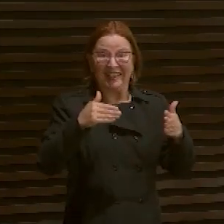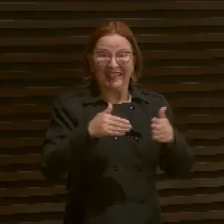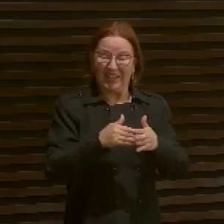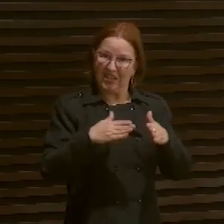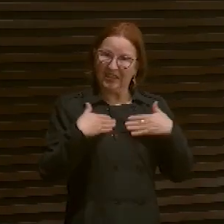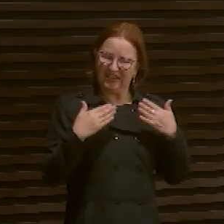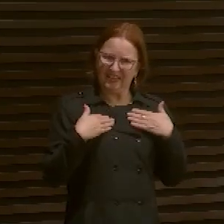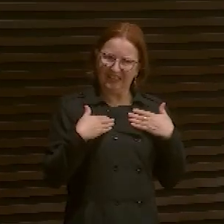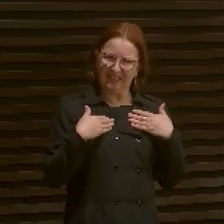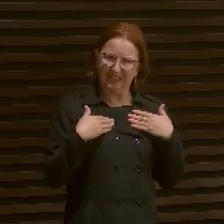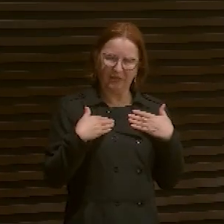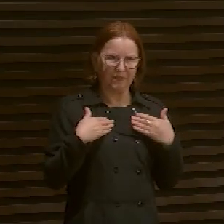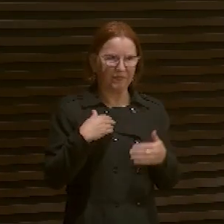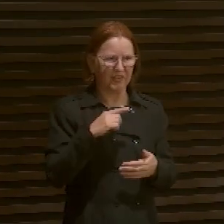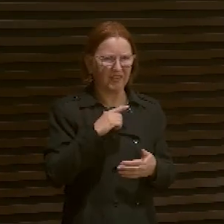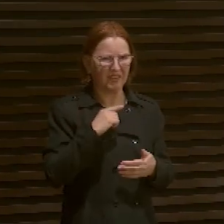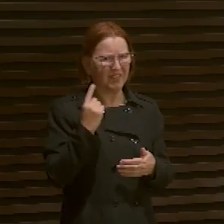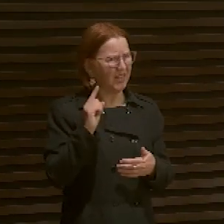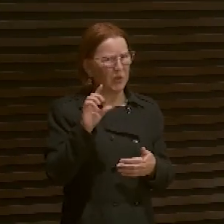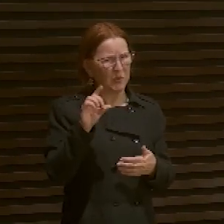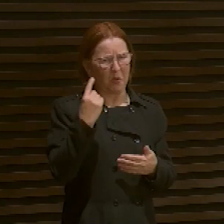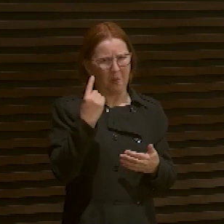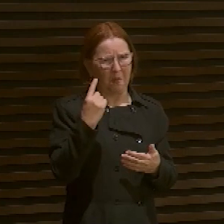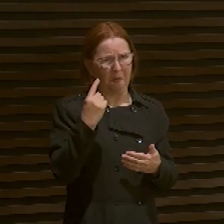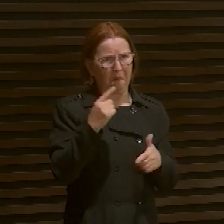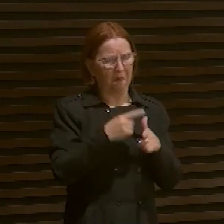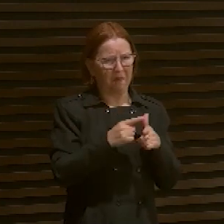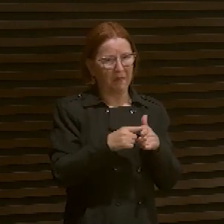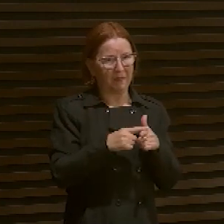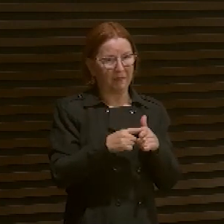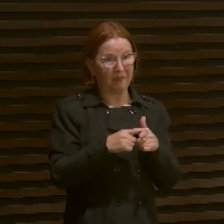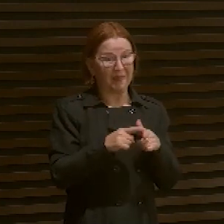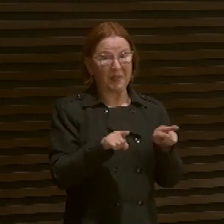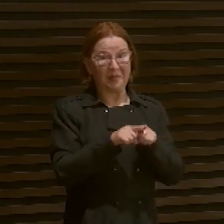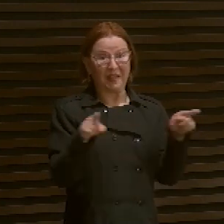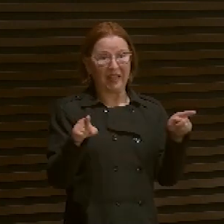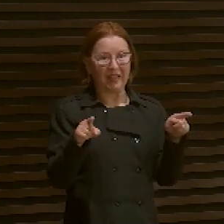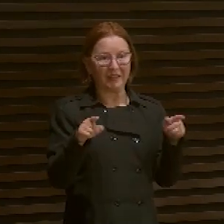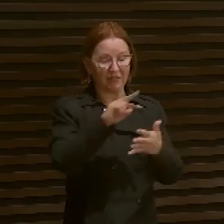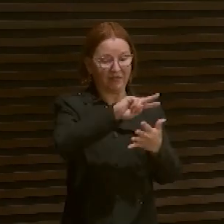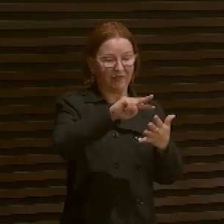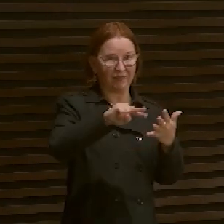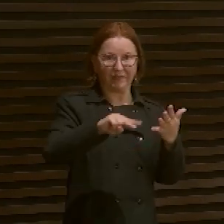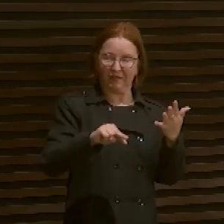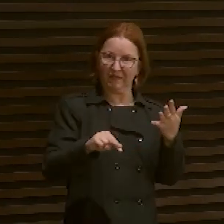O passardes não por uma provação, nem por algumas, mas por